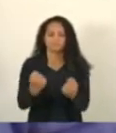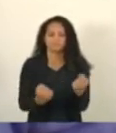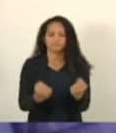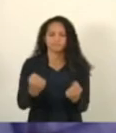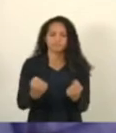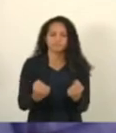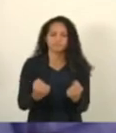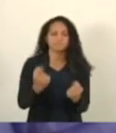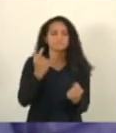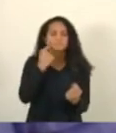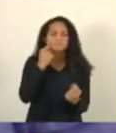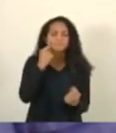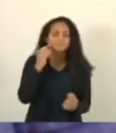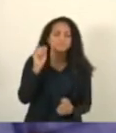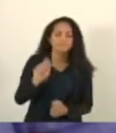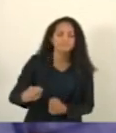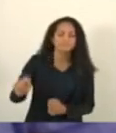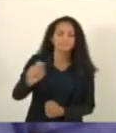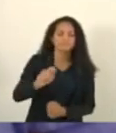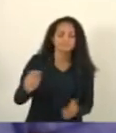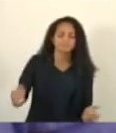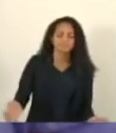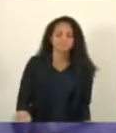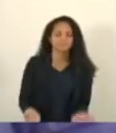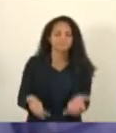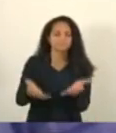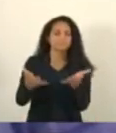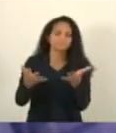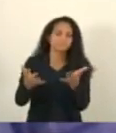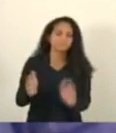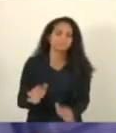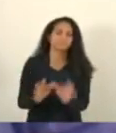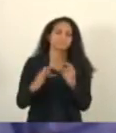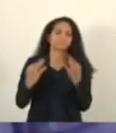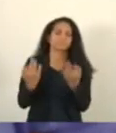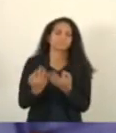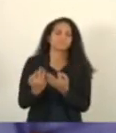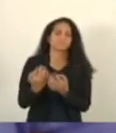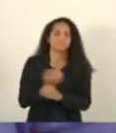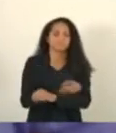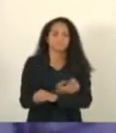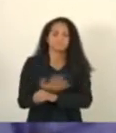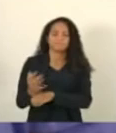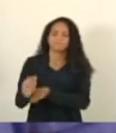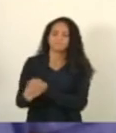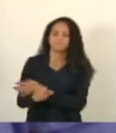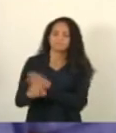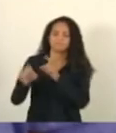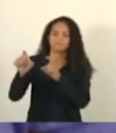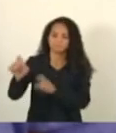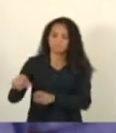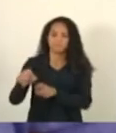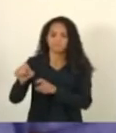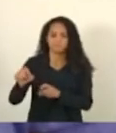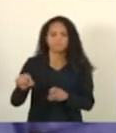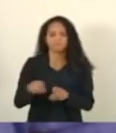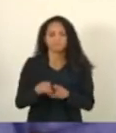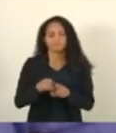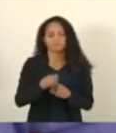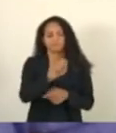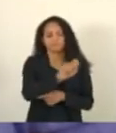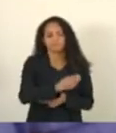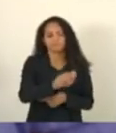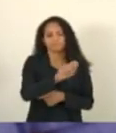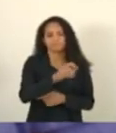das associações da agricultura familiar da região. Entre elas, para a Associação